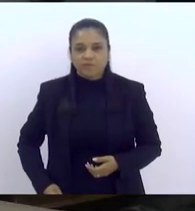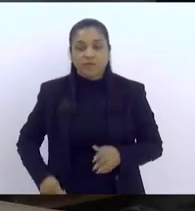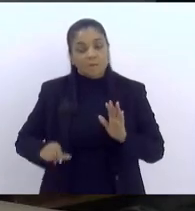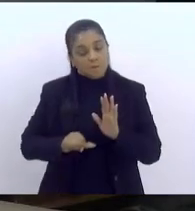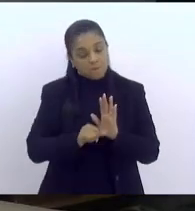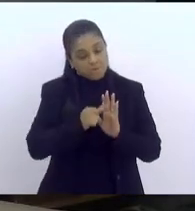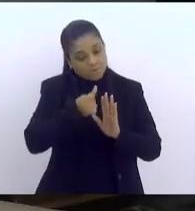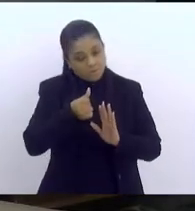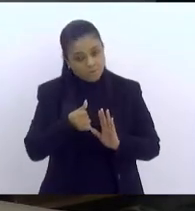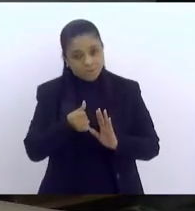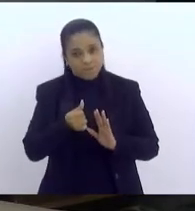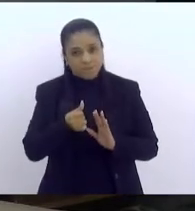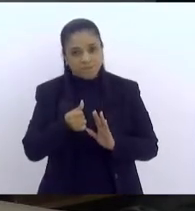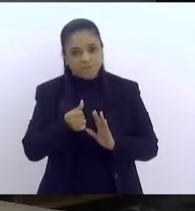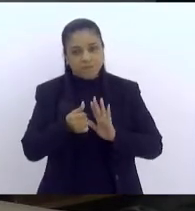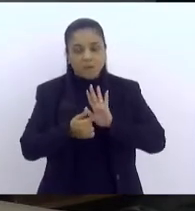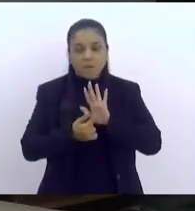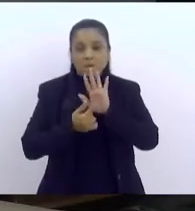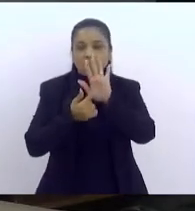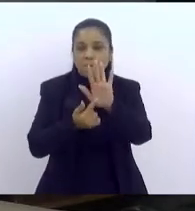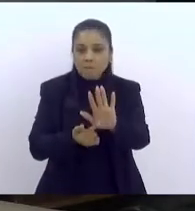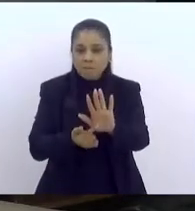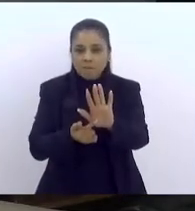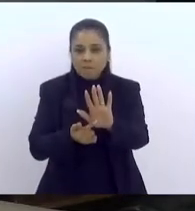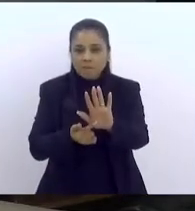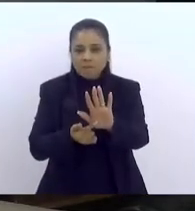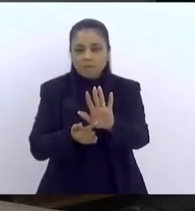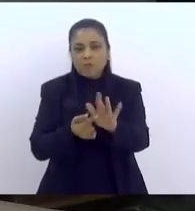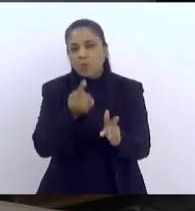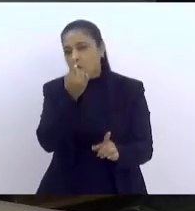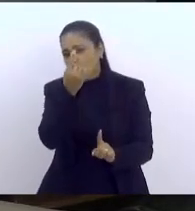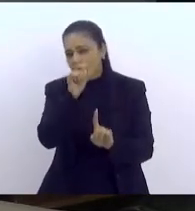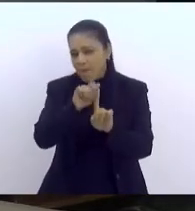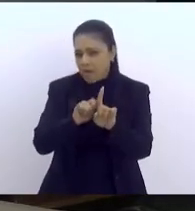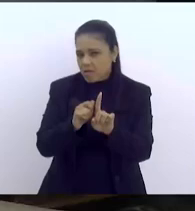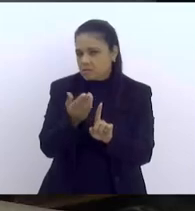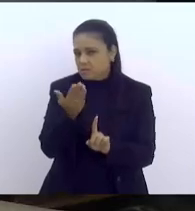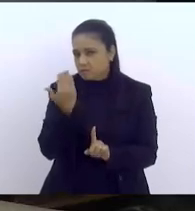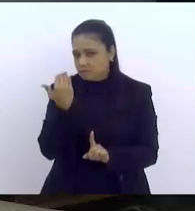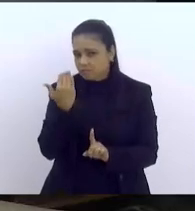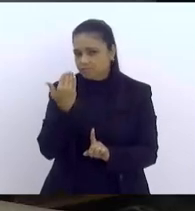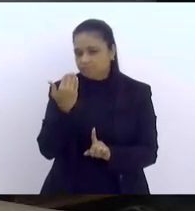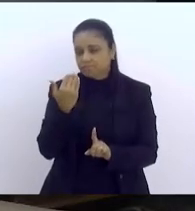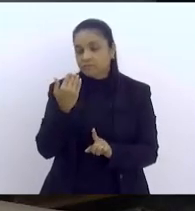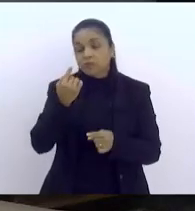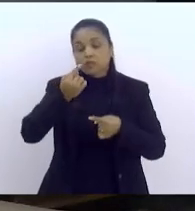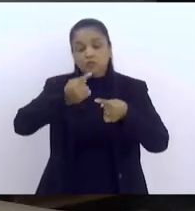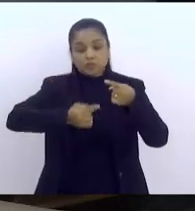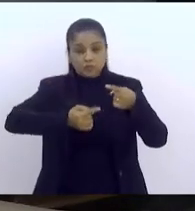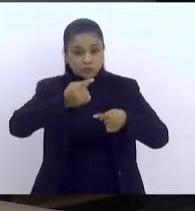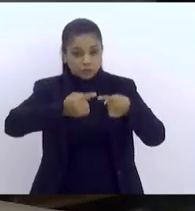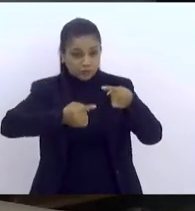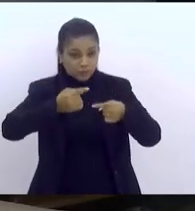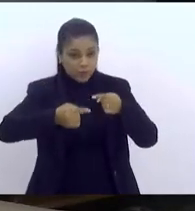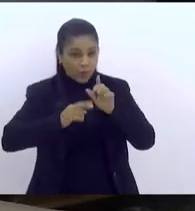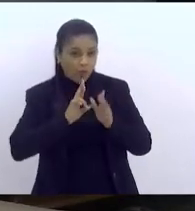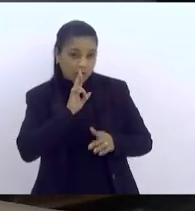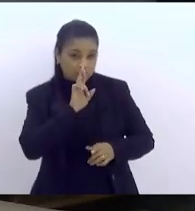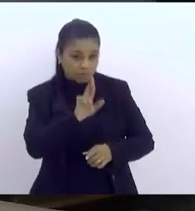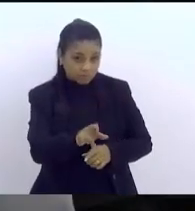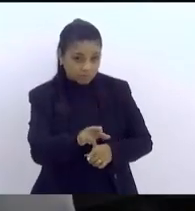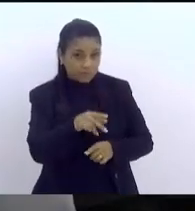primeiro, nós apresentamos, tem mais ou menos um mês, fruto de uma discussão aqui, o